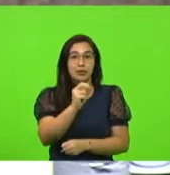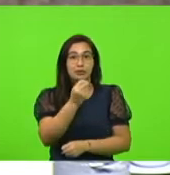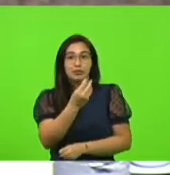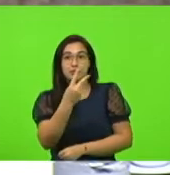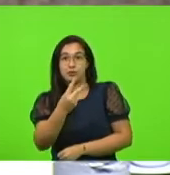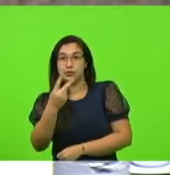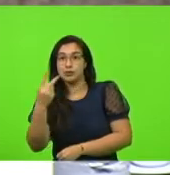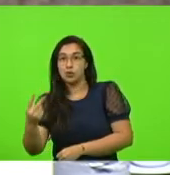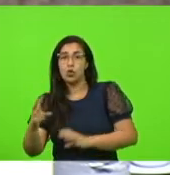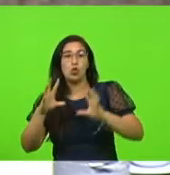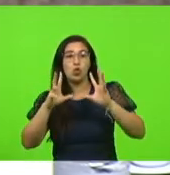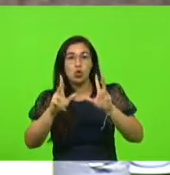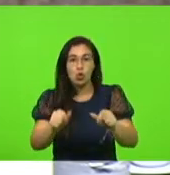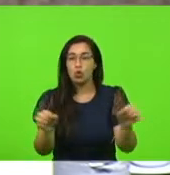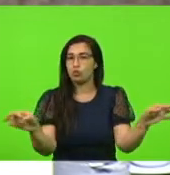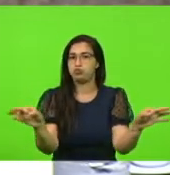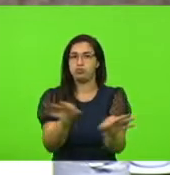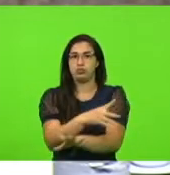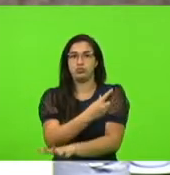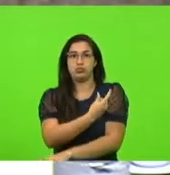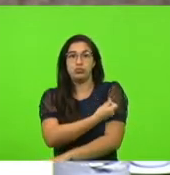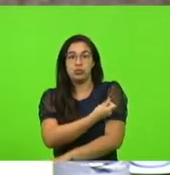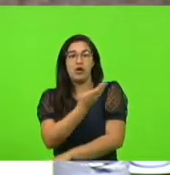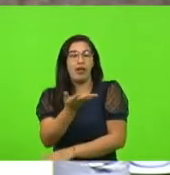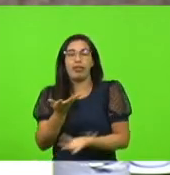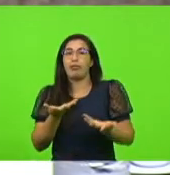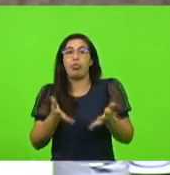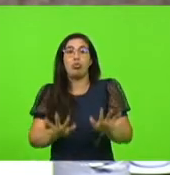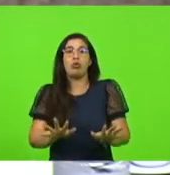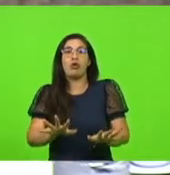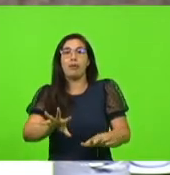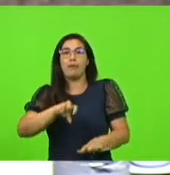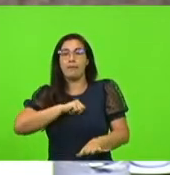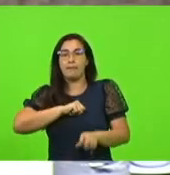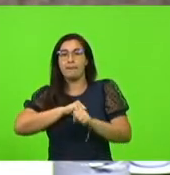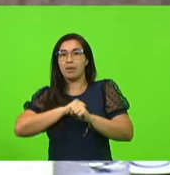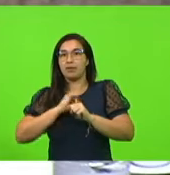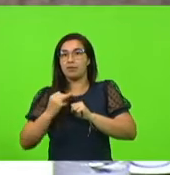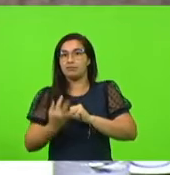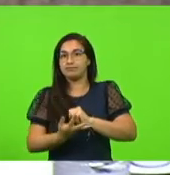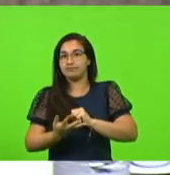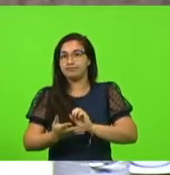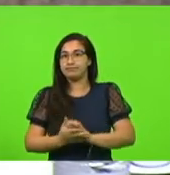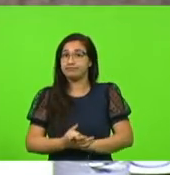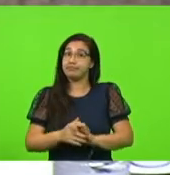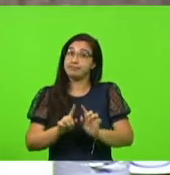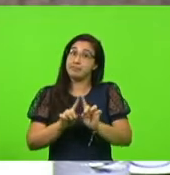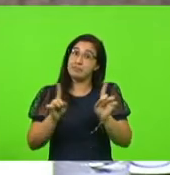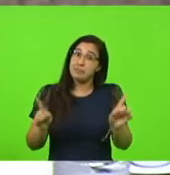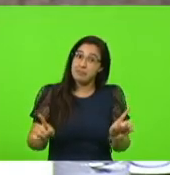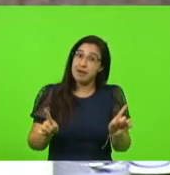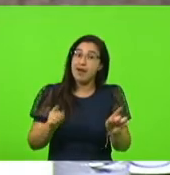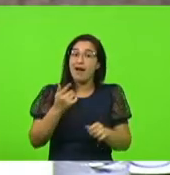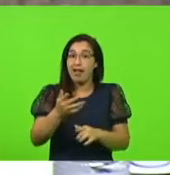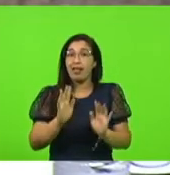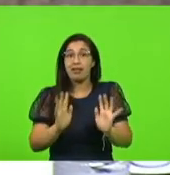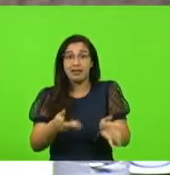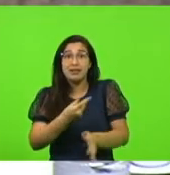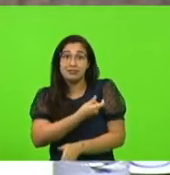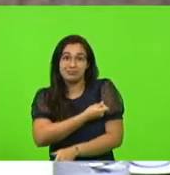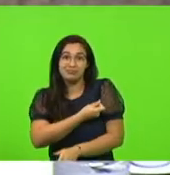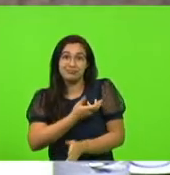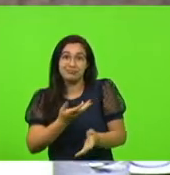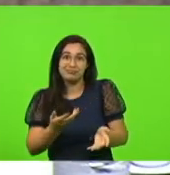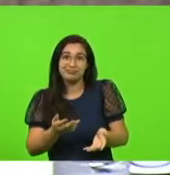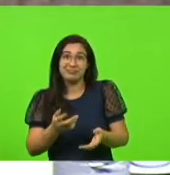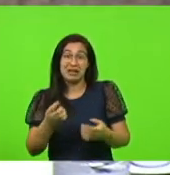que todos estejam vacinados porque ela não quer pegar a Covid. Bom, mas ela está vacinada e está